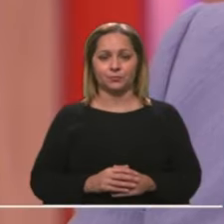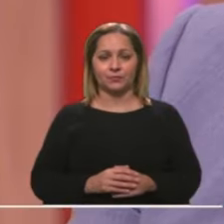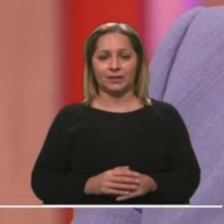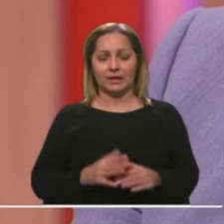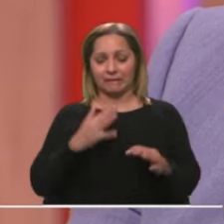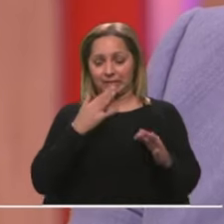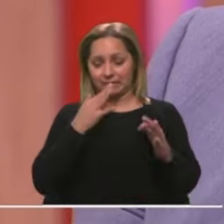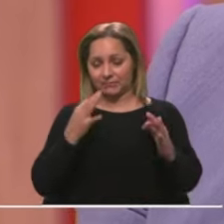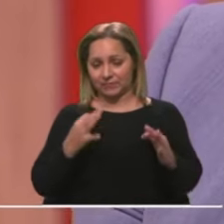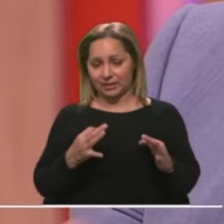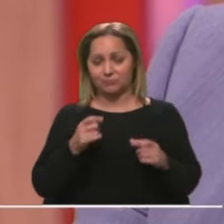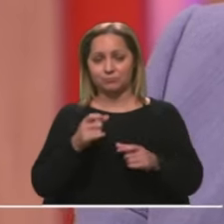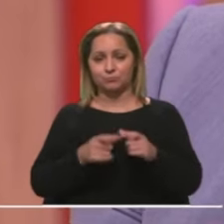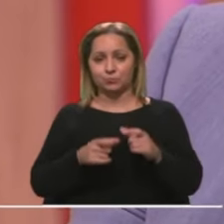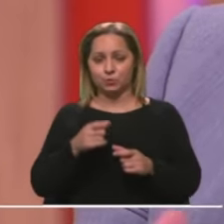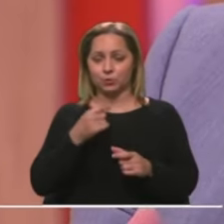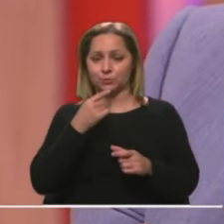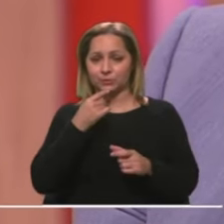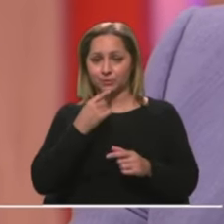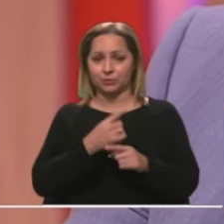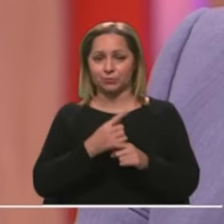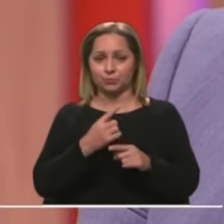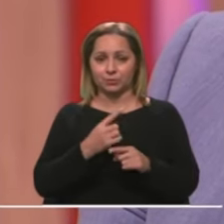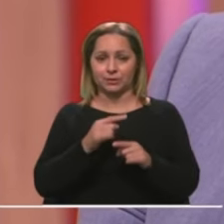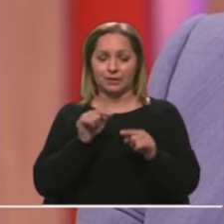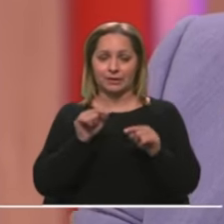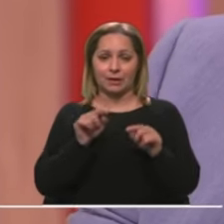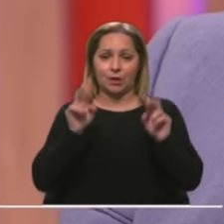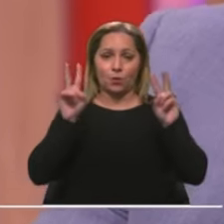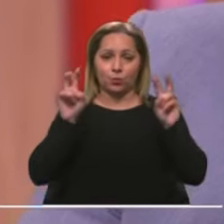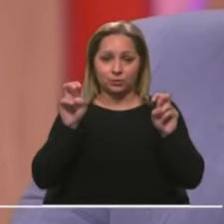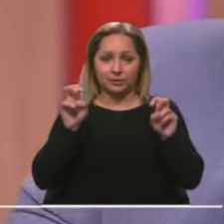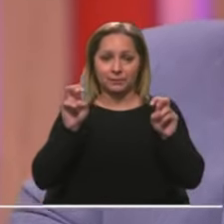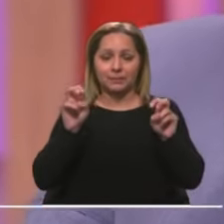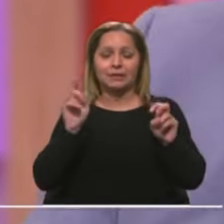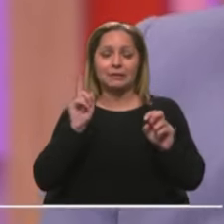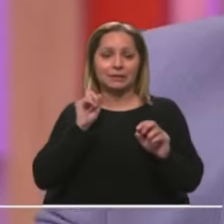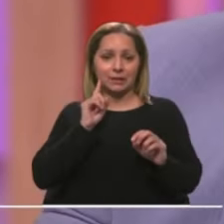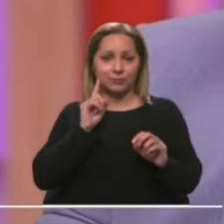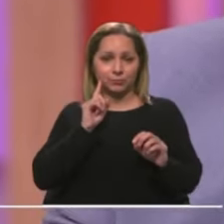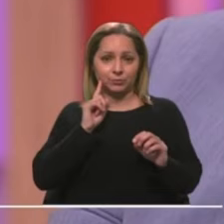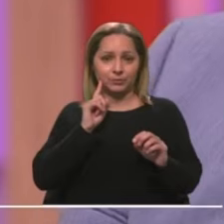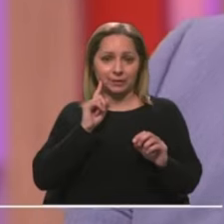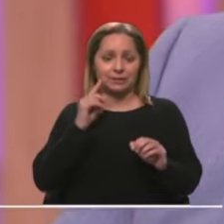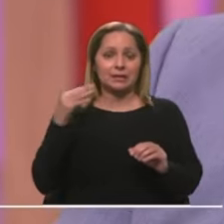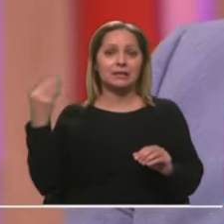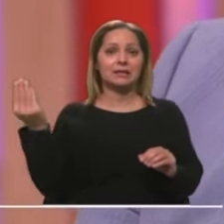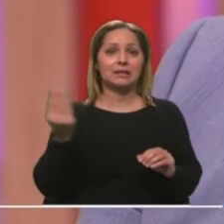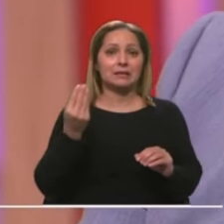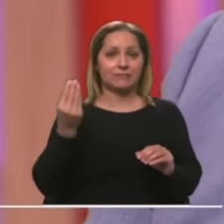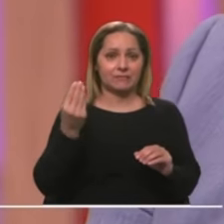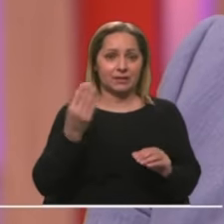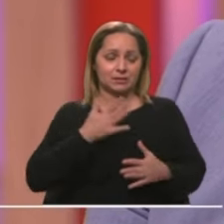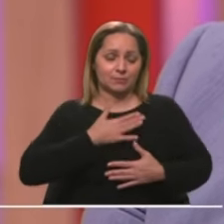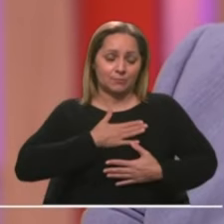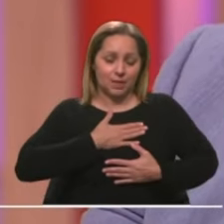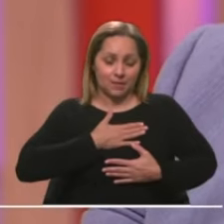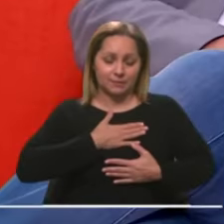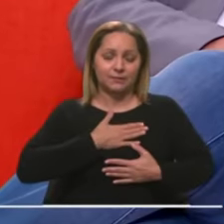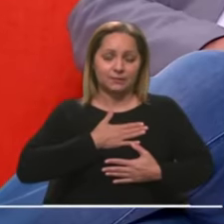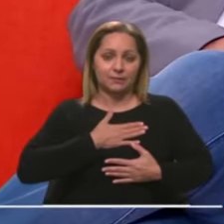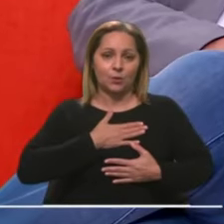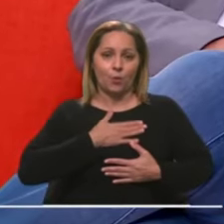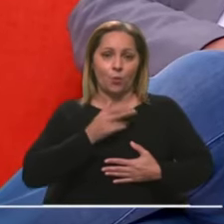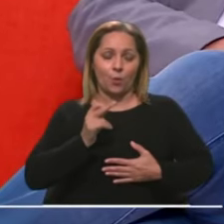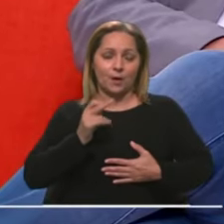realidade para as pessoas perceberem Porque isto é um tema que que que come Sobretudo com os nossos fãs o ano passado não foi